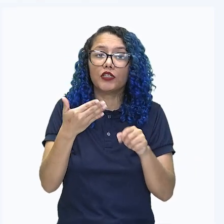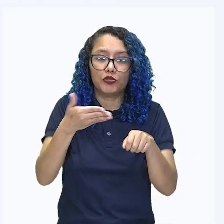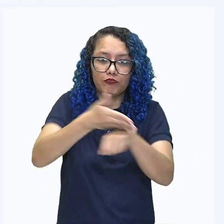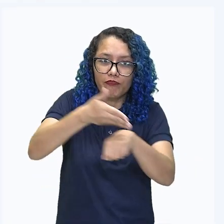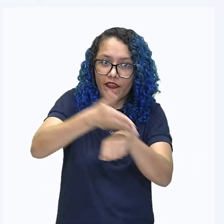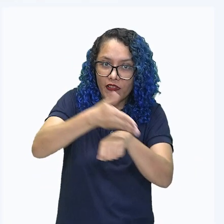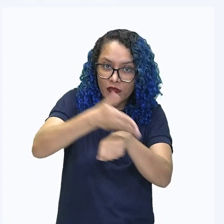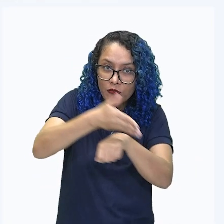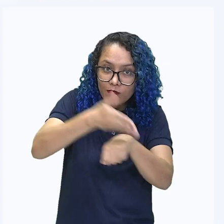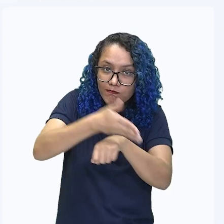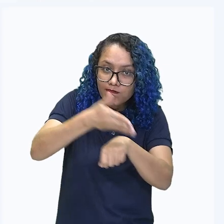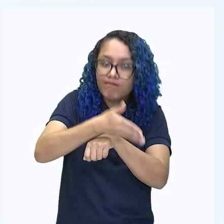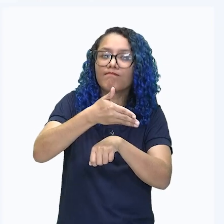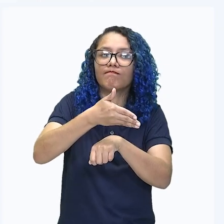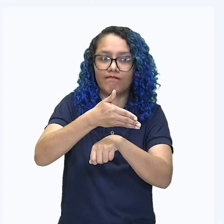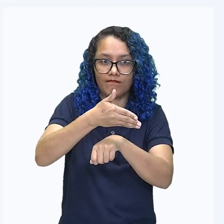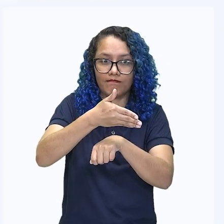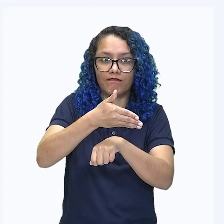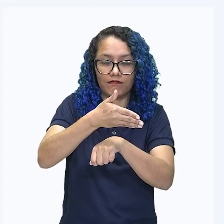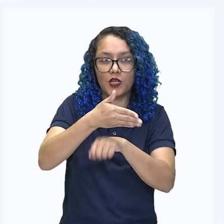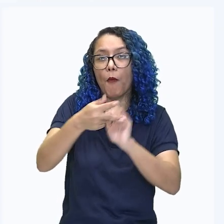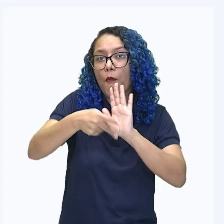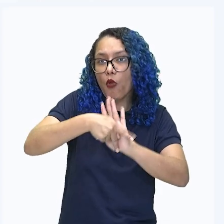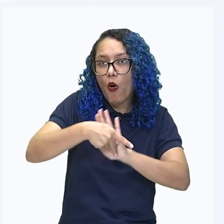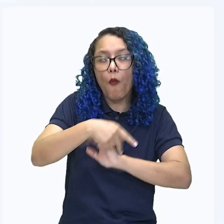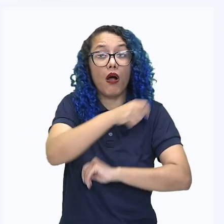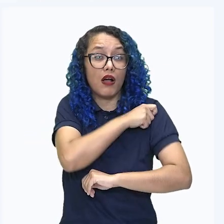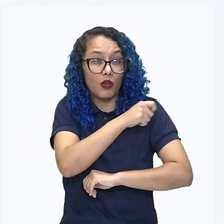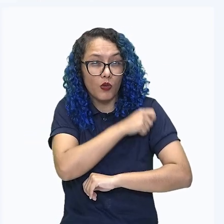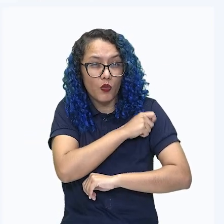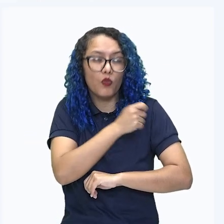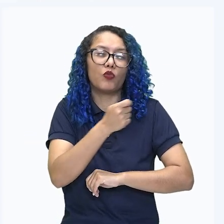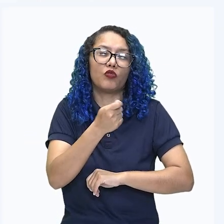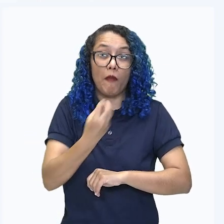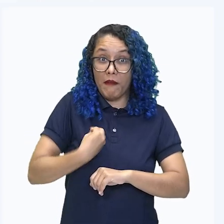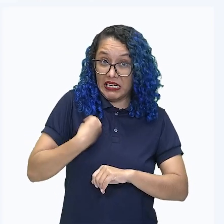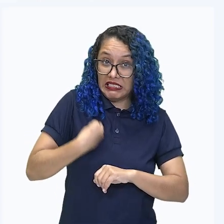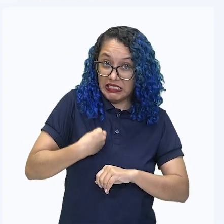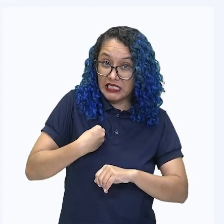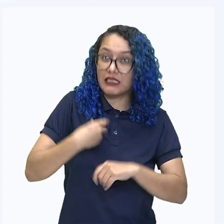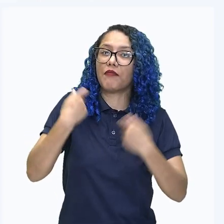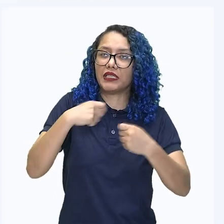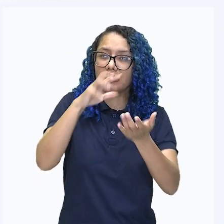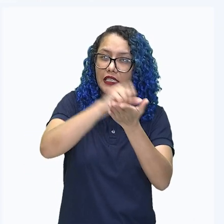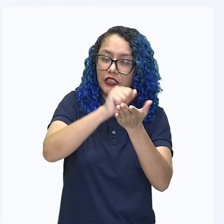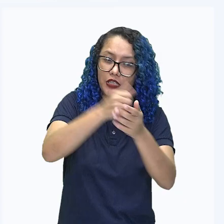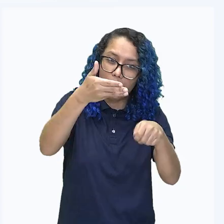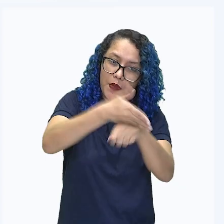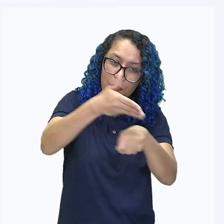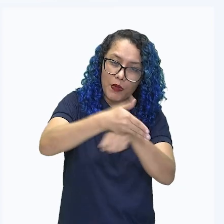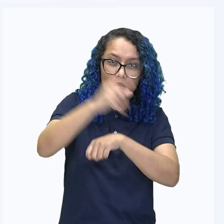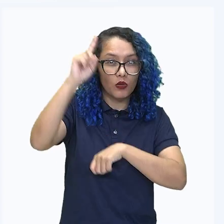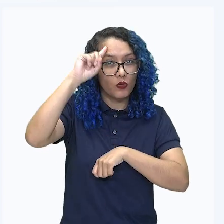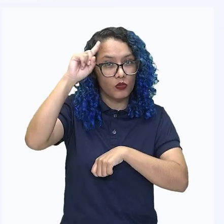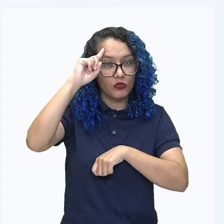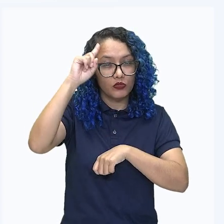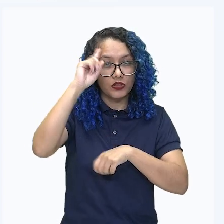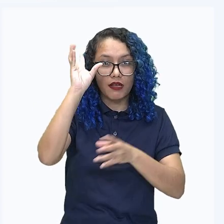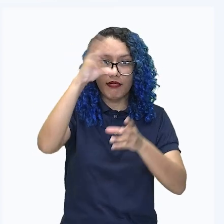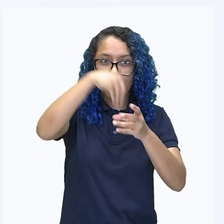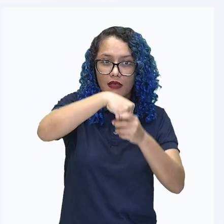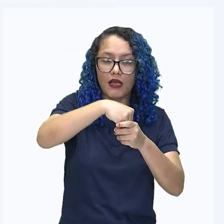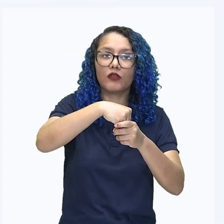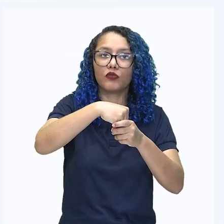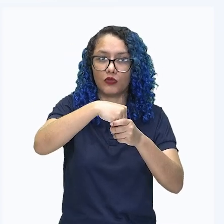frequência, que é a frequência do aluno, né, que precisa ser registrada ali diariamente, a partir